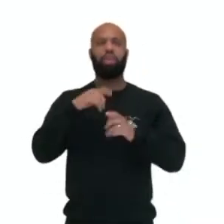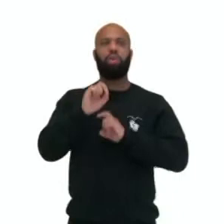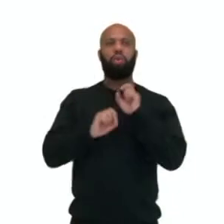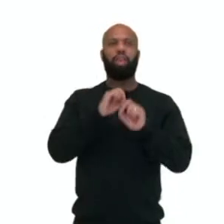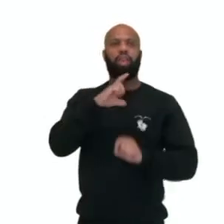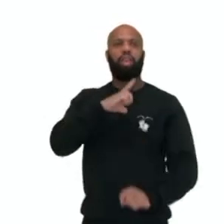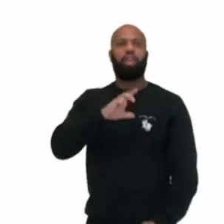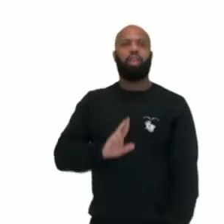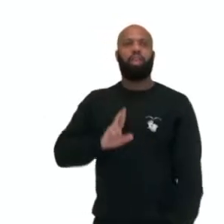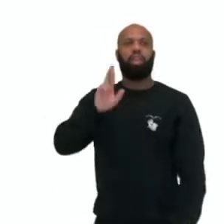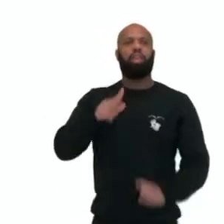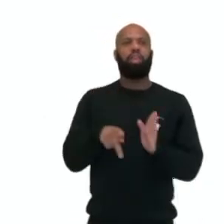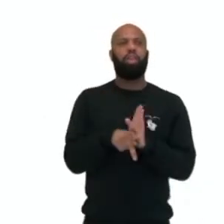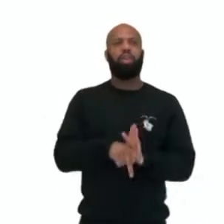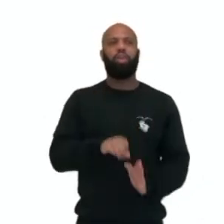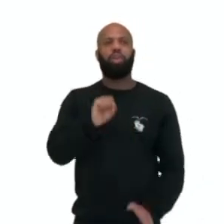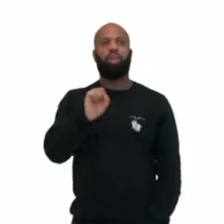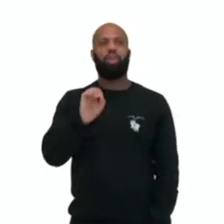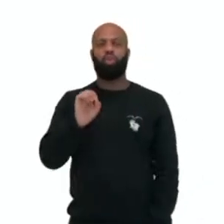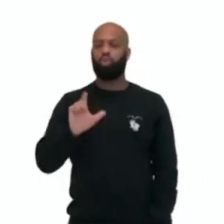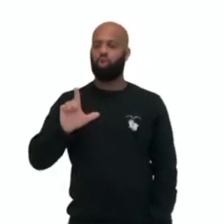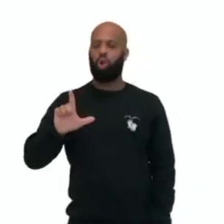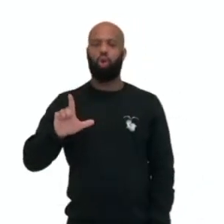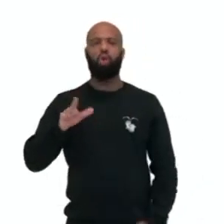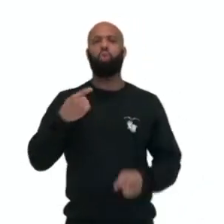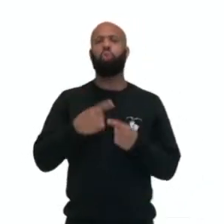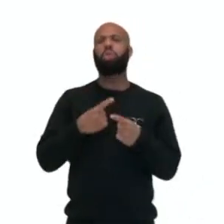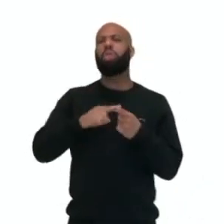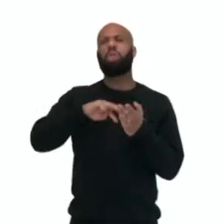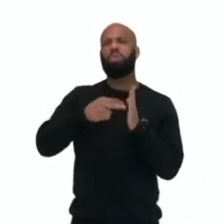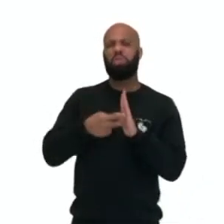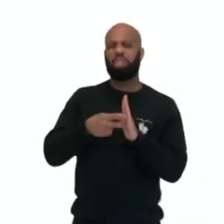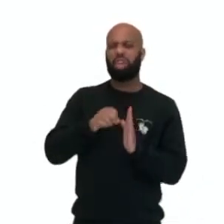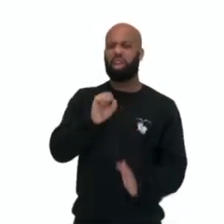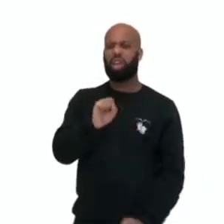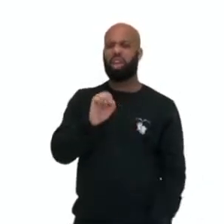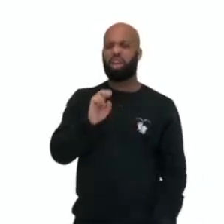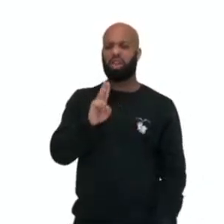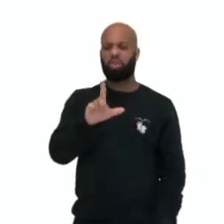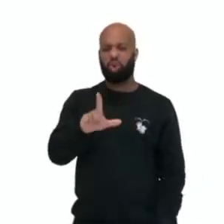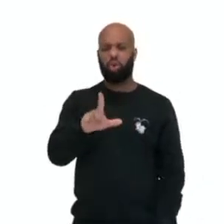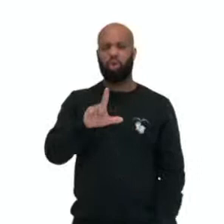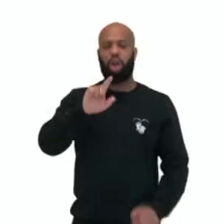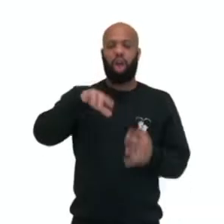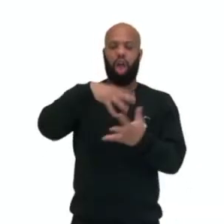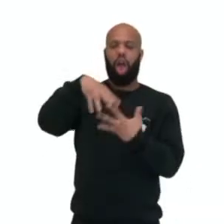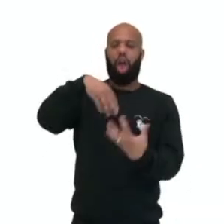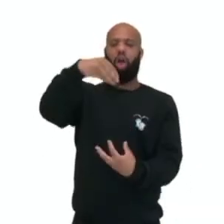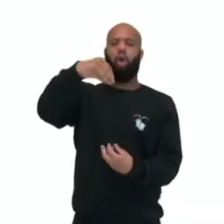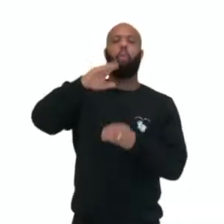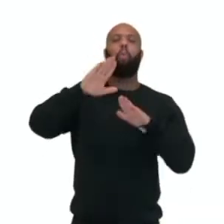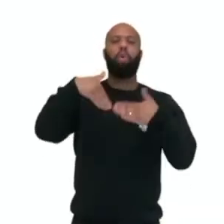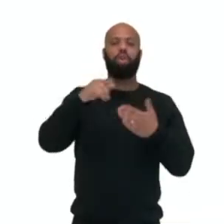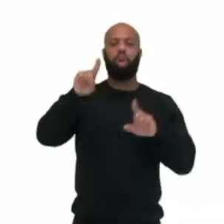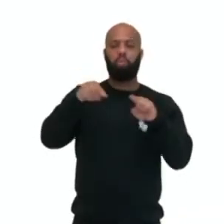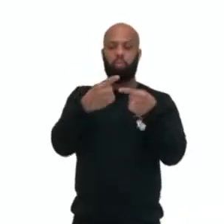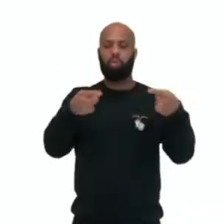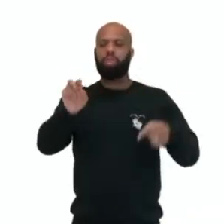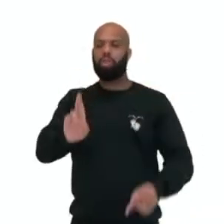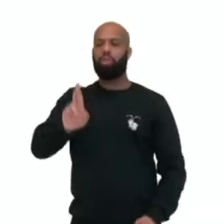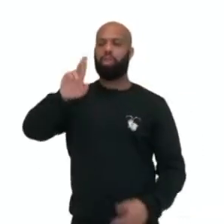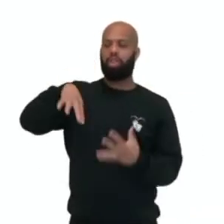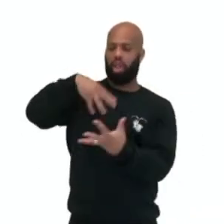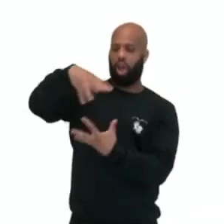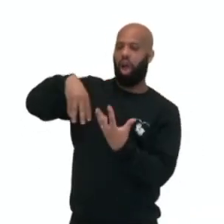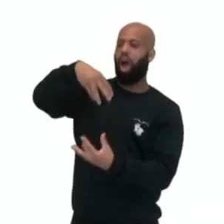alma. Então, o soul passa a ser a música que representa a alma dos